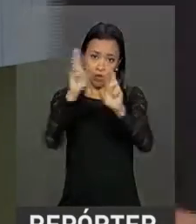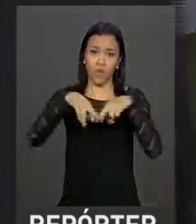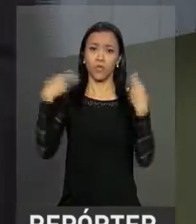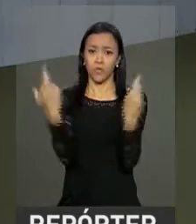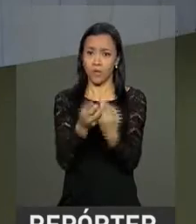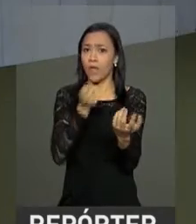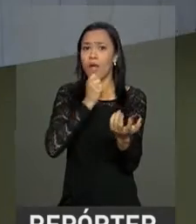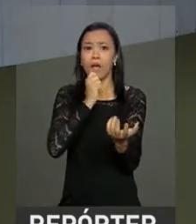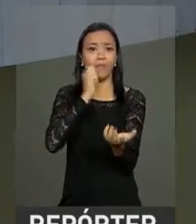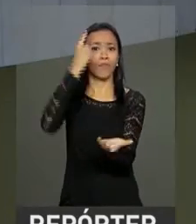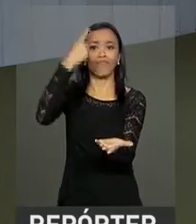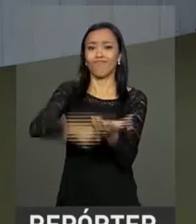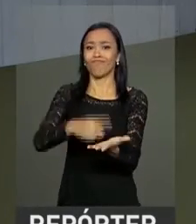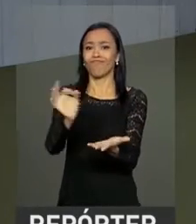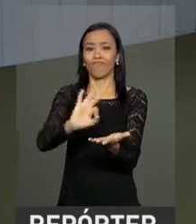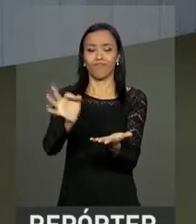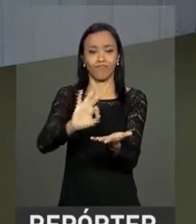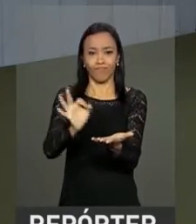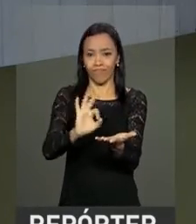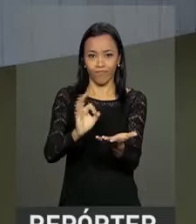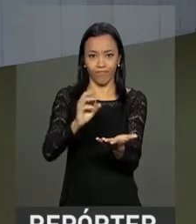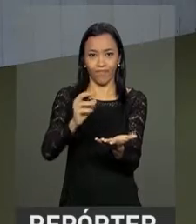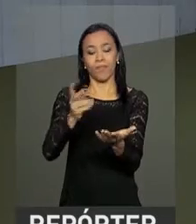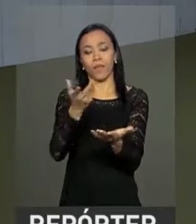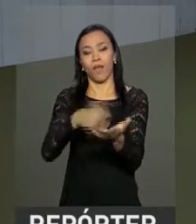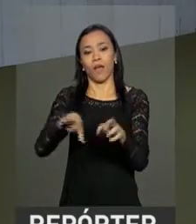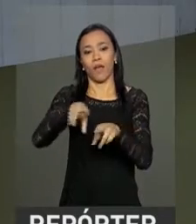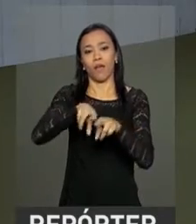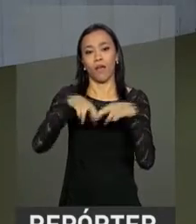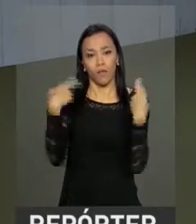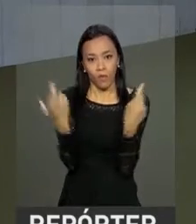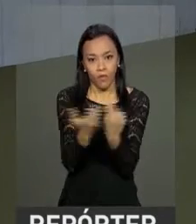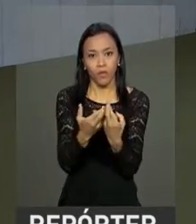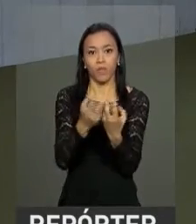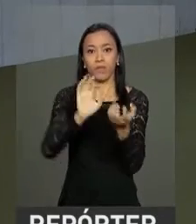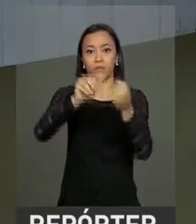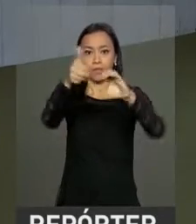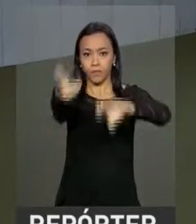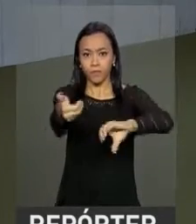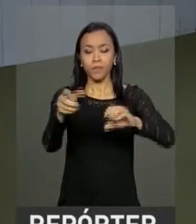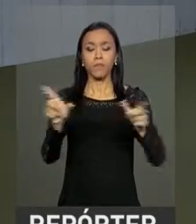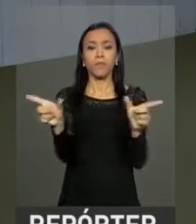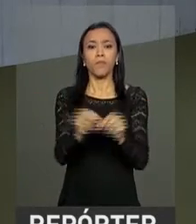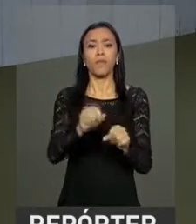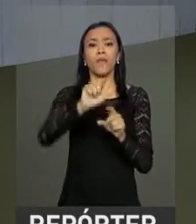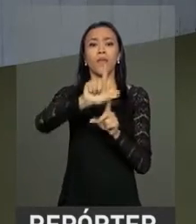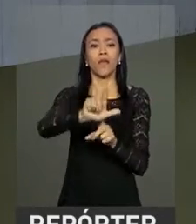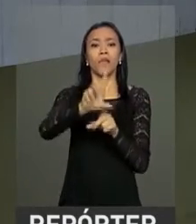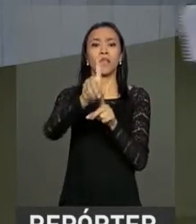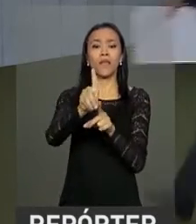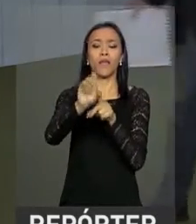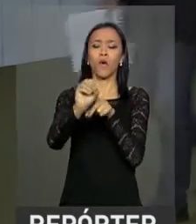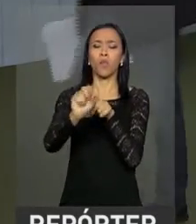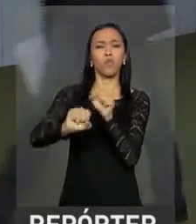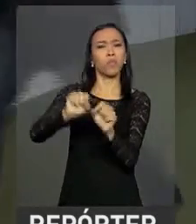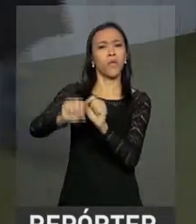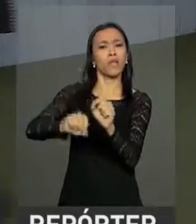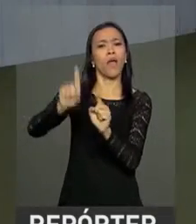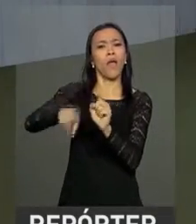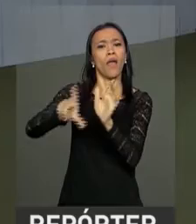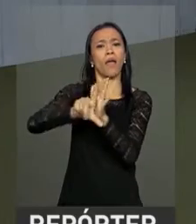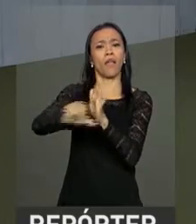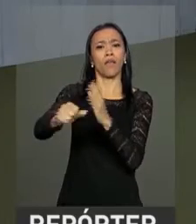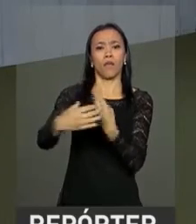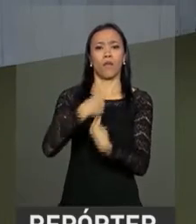nacional que ainda não tem data para acontecer a l d o a gente lembra é o projeto que orienta a elaboração da proposta de